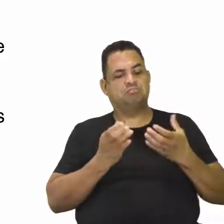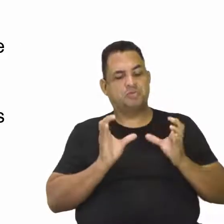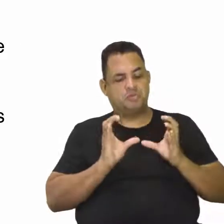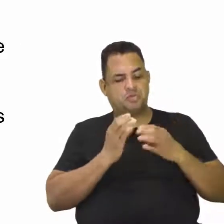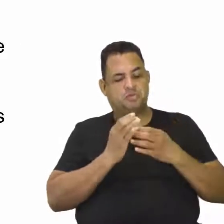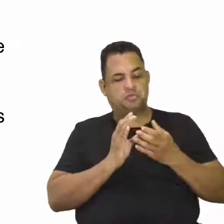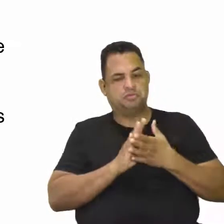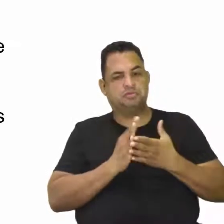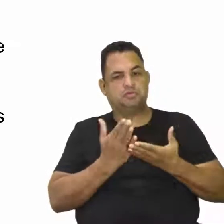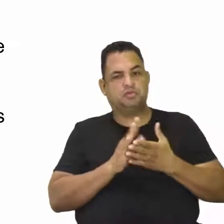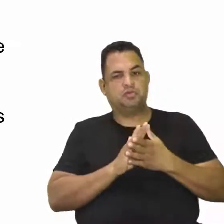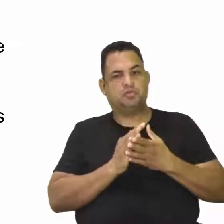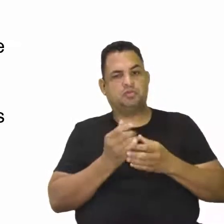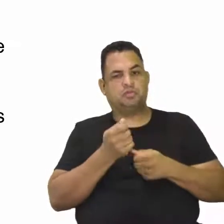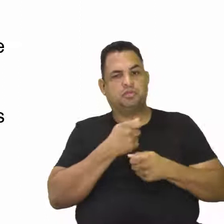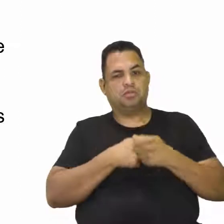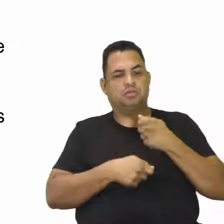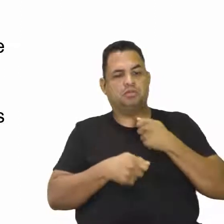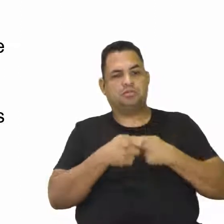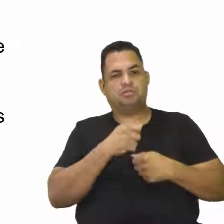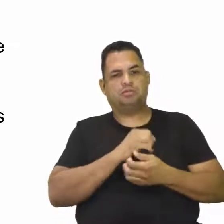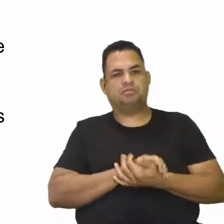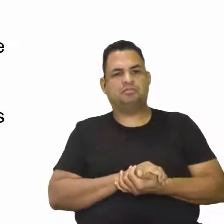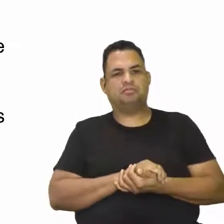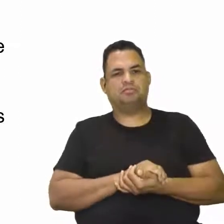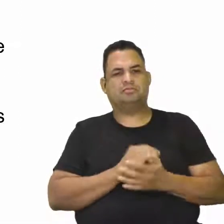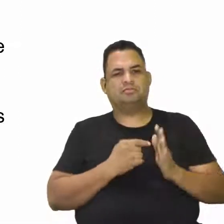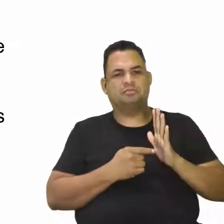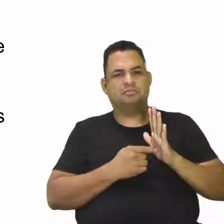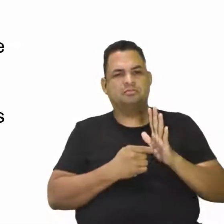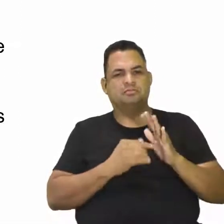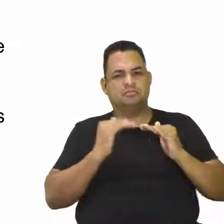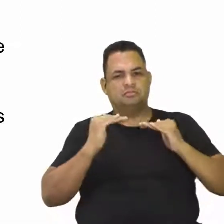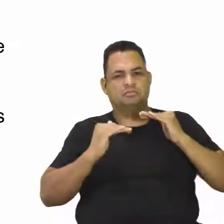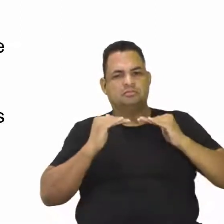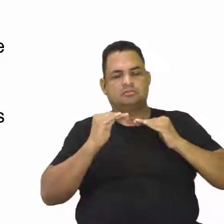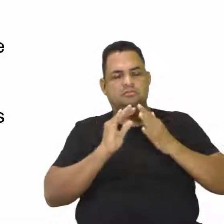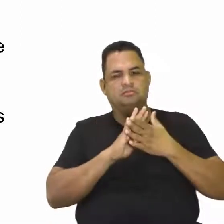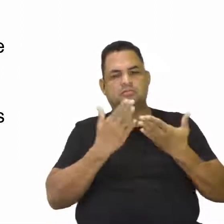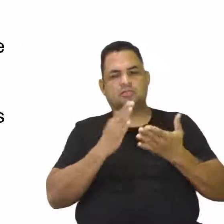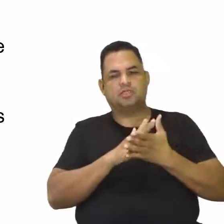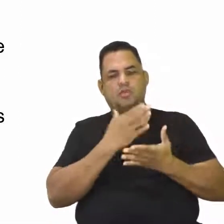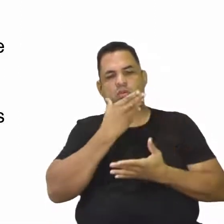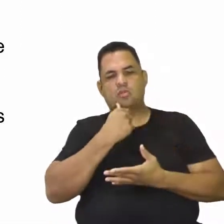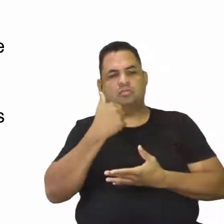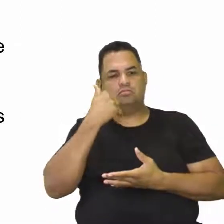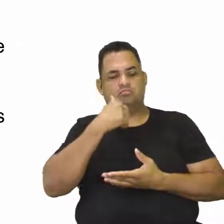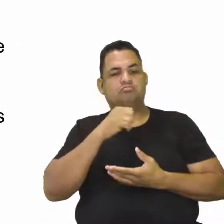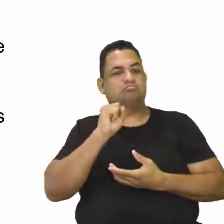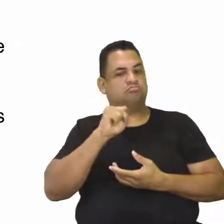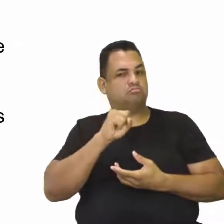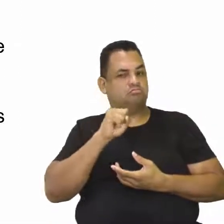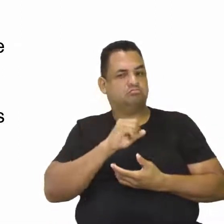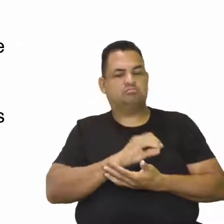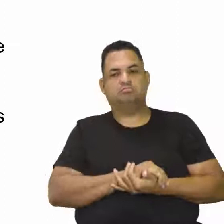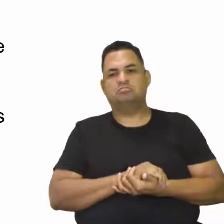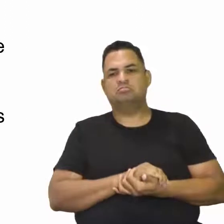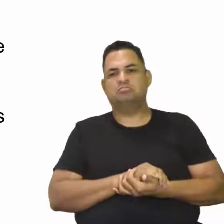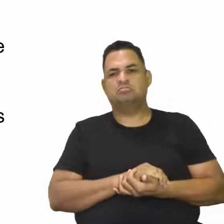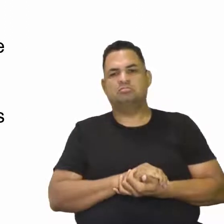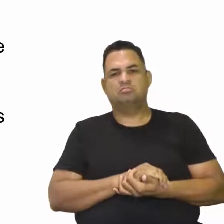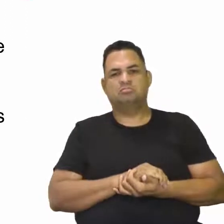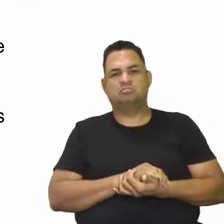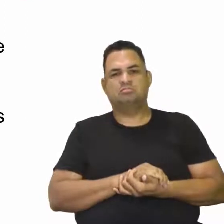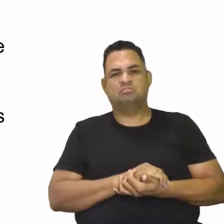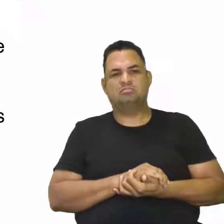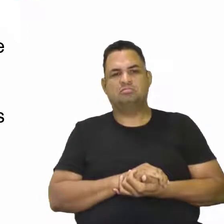Sim. Se representam de maneira equilibrada entre homens e mulheres. Sim.